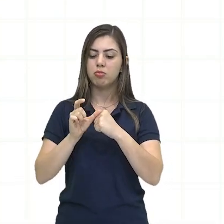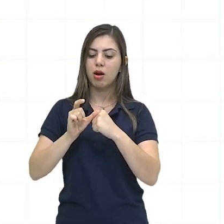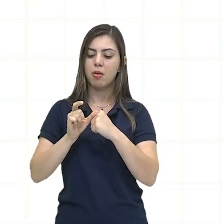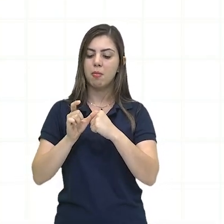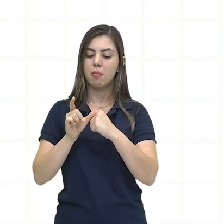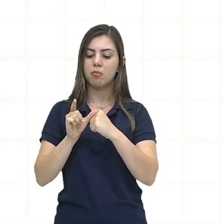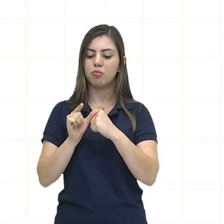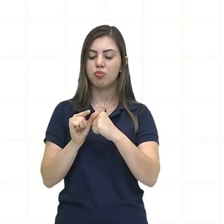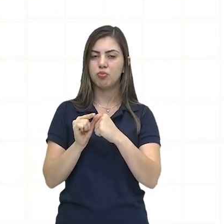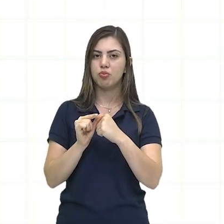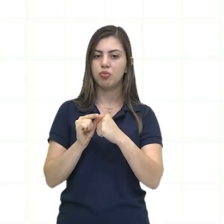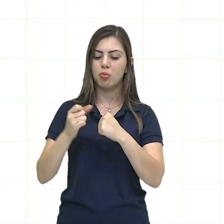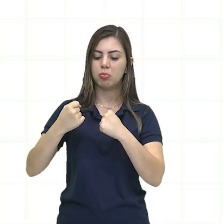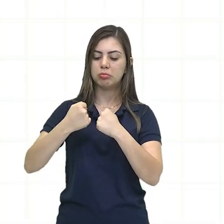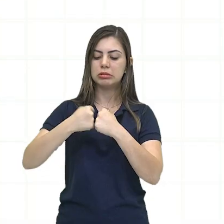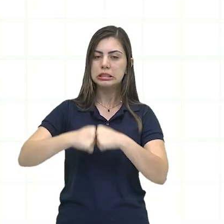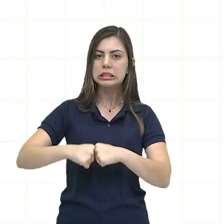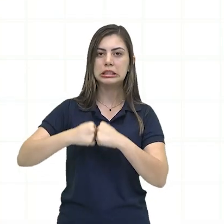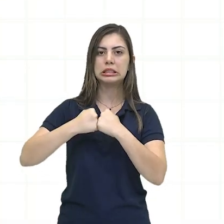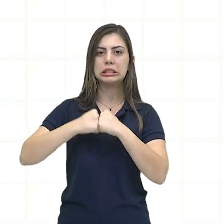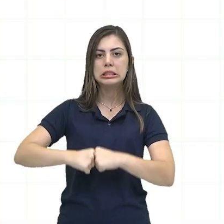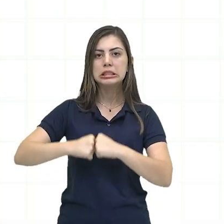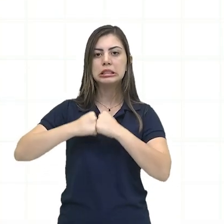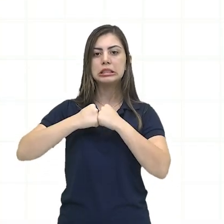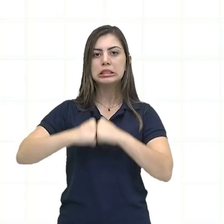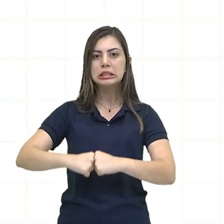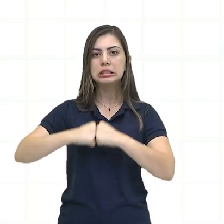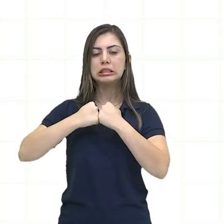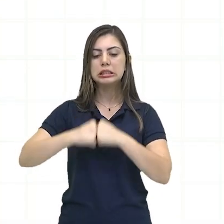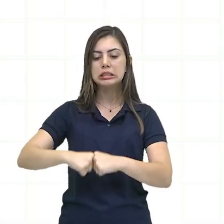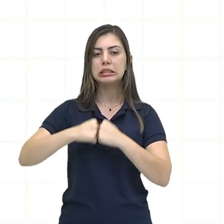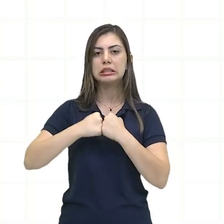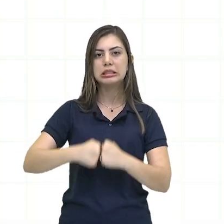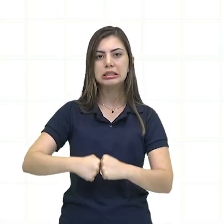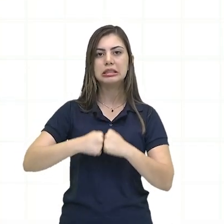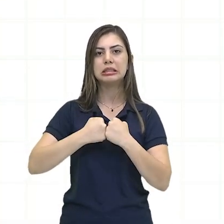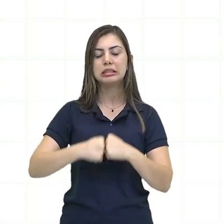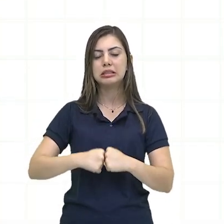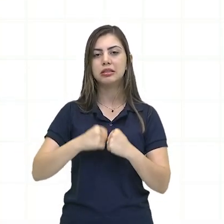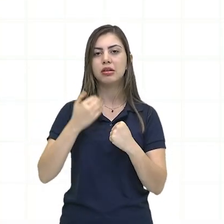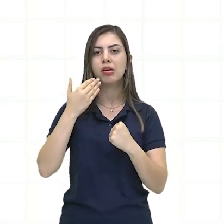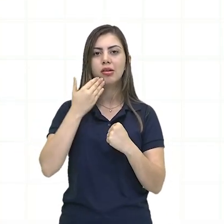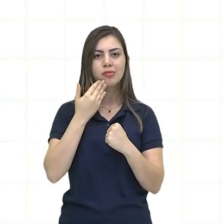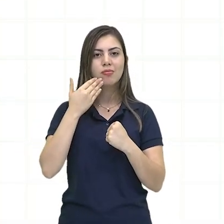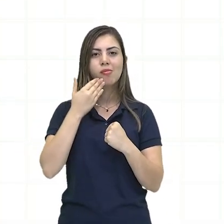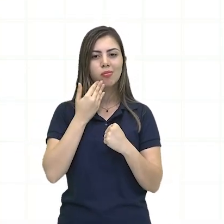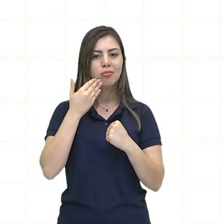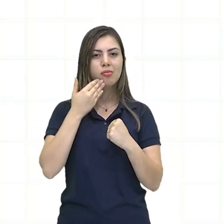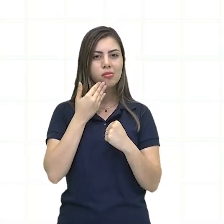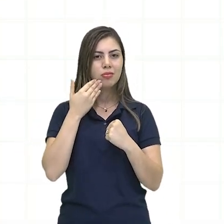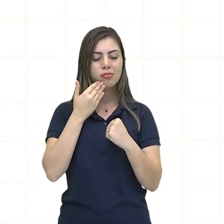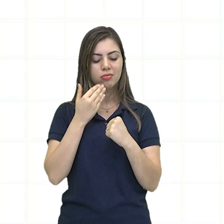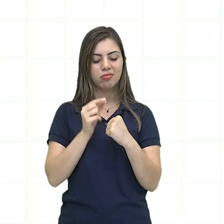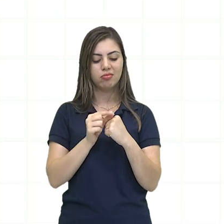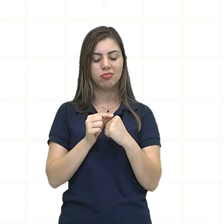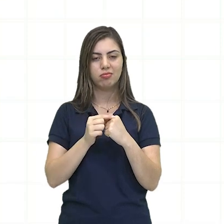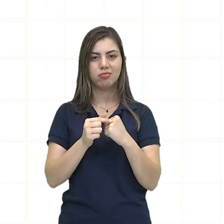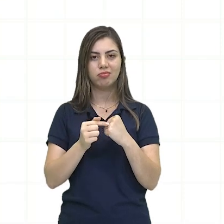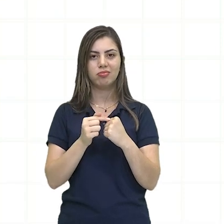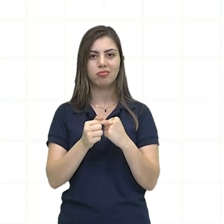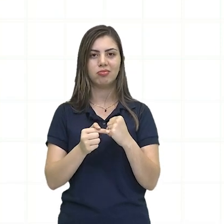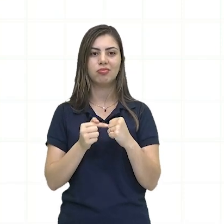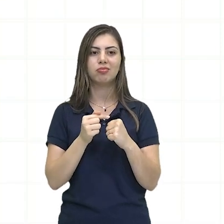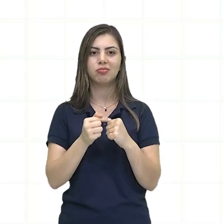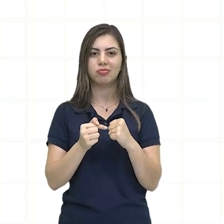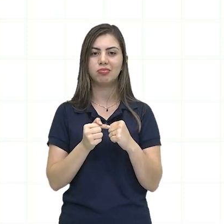O desgaste. Ocorrendo o desgaste, a perca de cartilagem e, com isso,